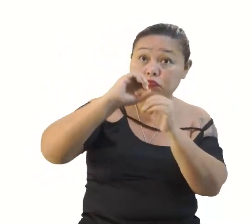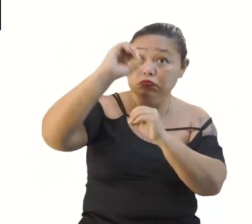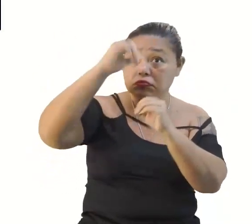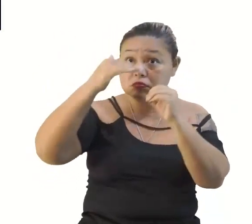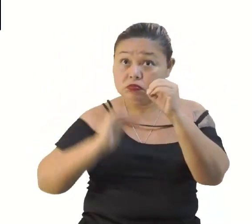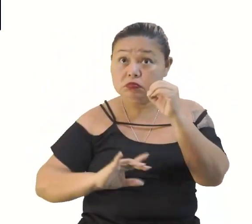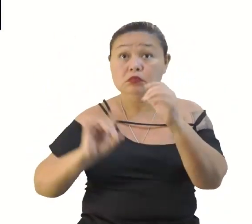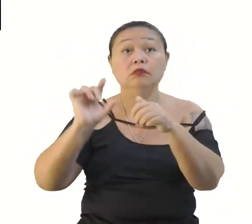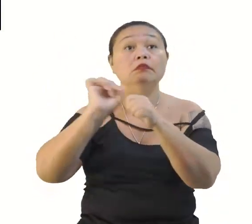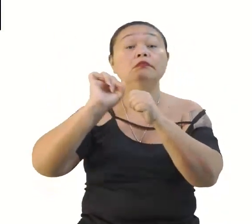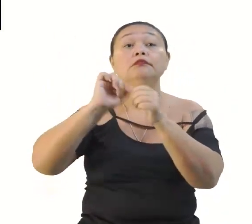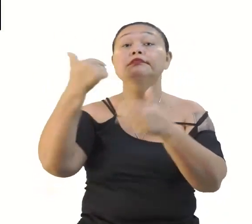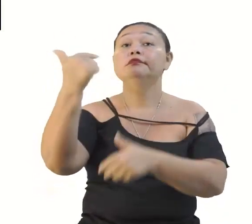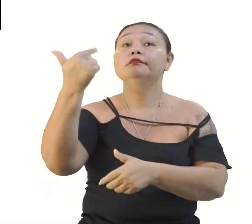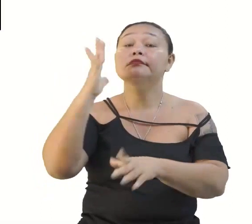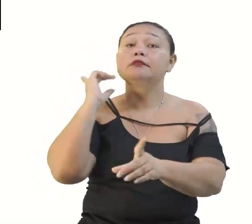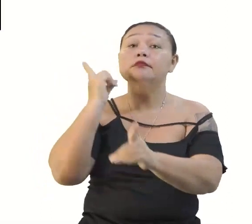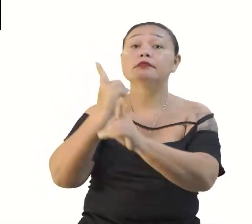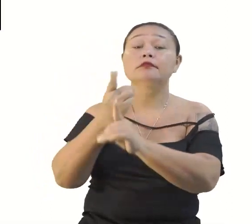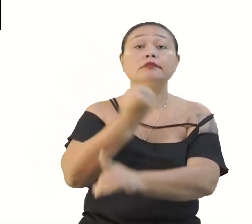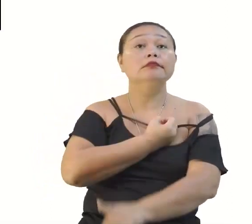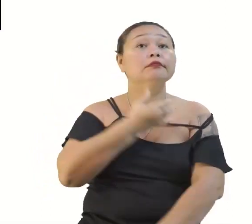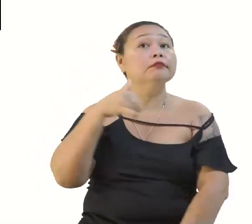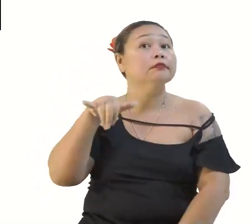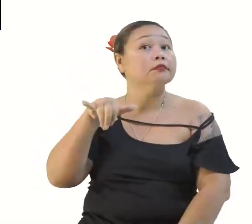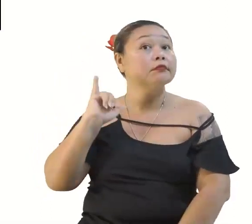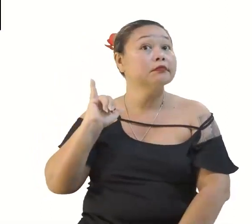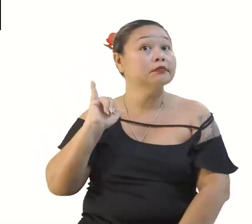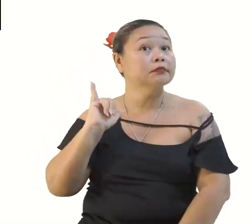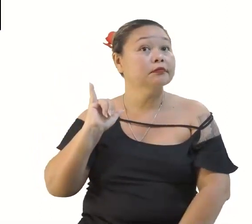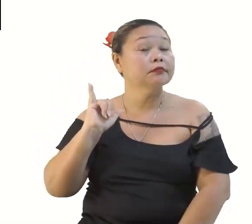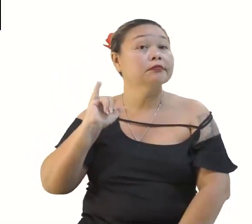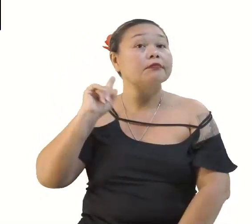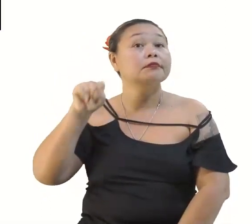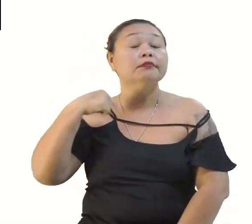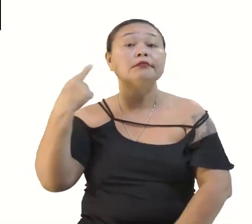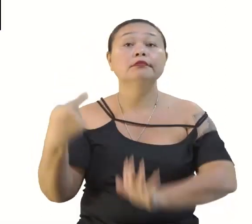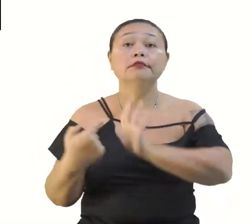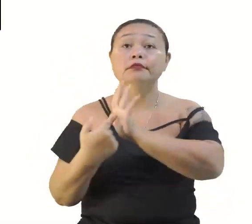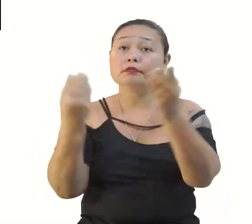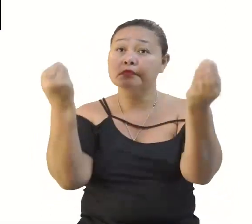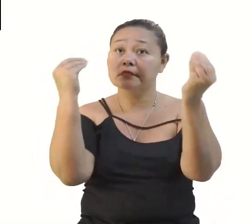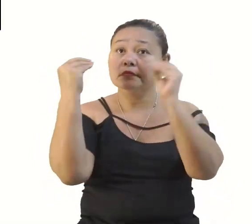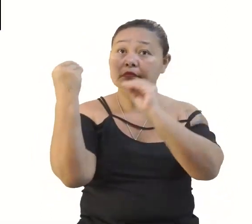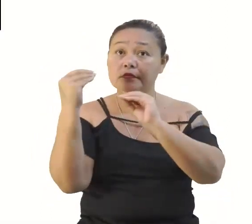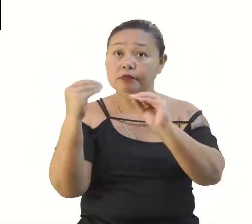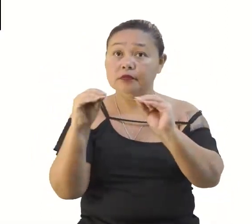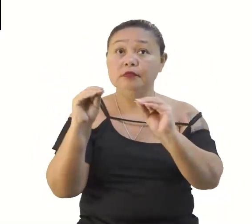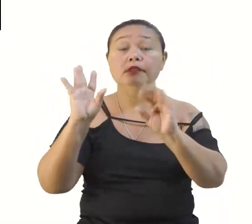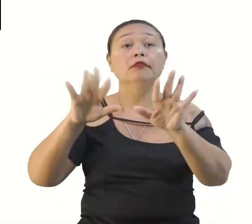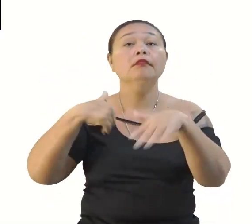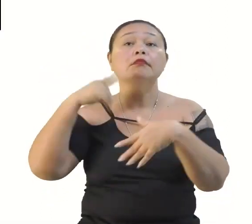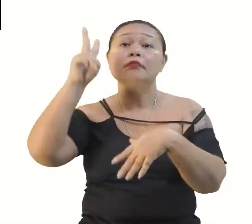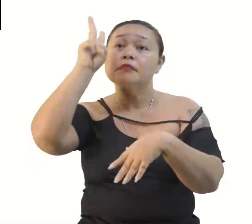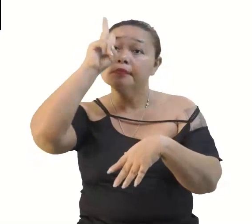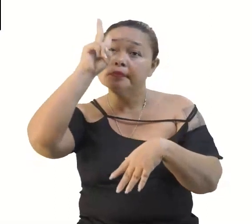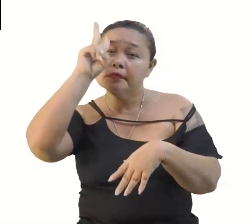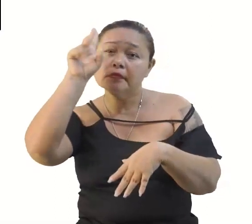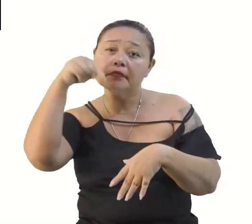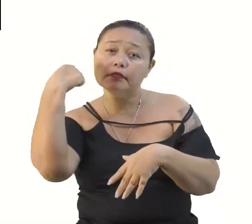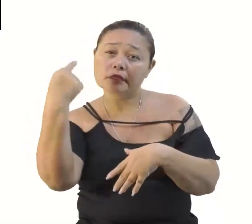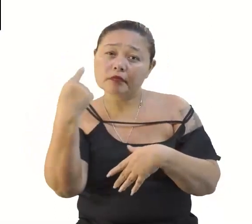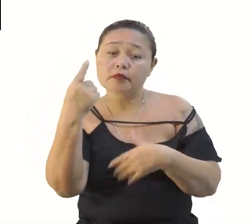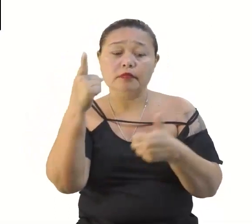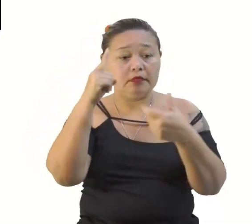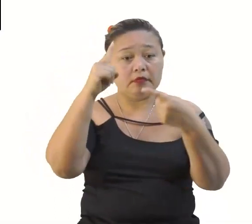No segundo passo, Encontrar os valores de y e montar os pares ordenados. Lembrando que esse passo 1